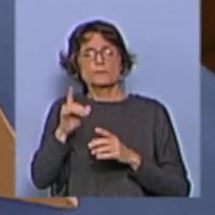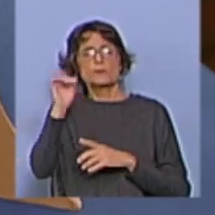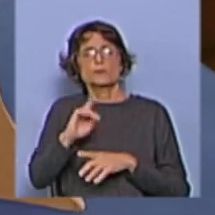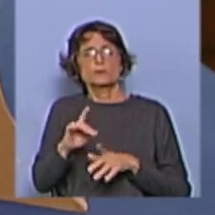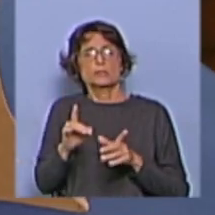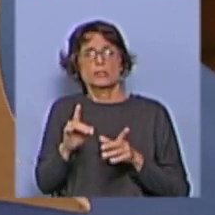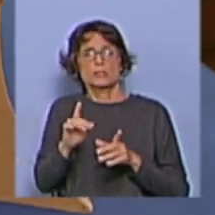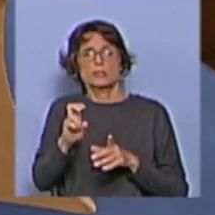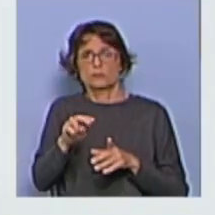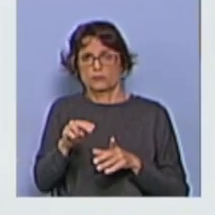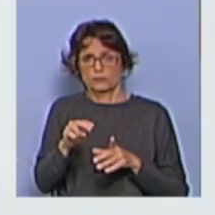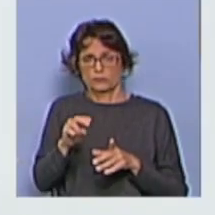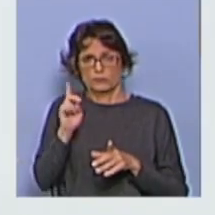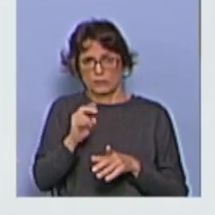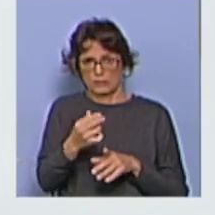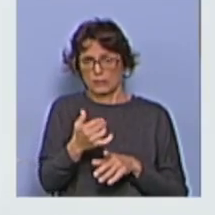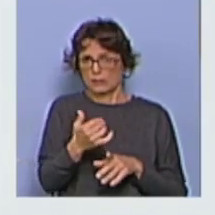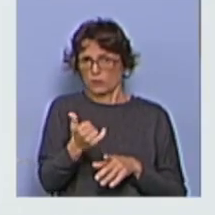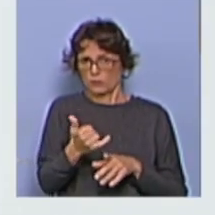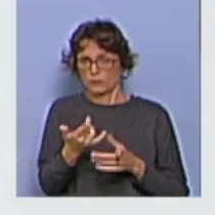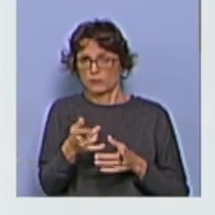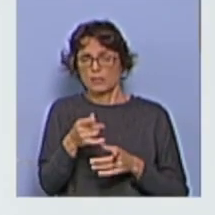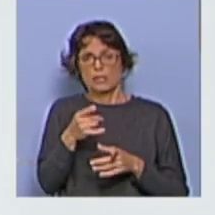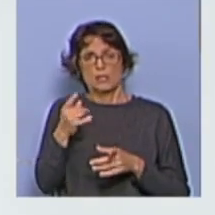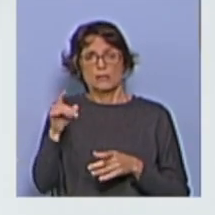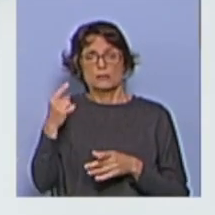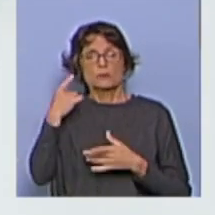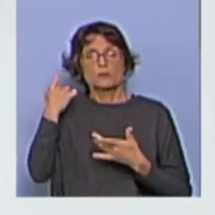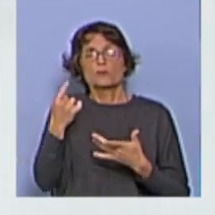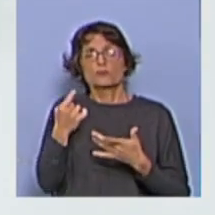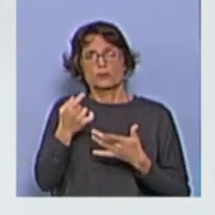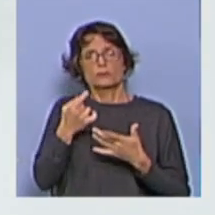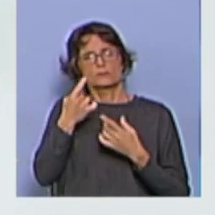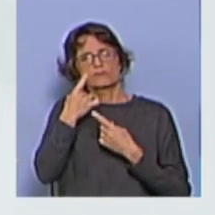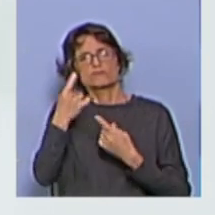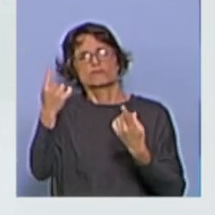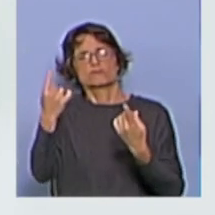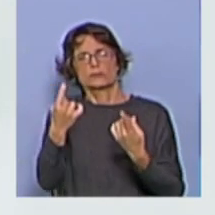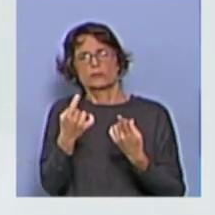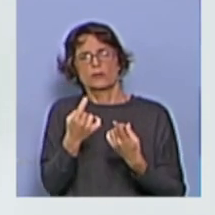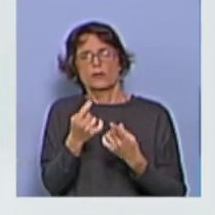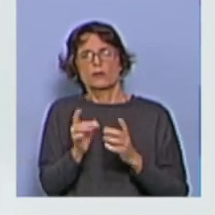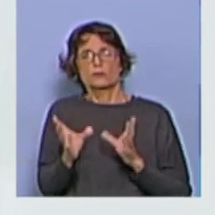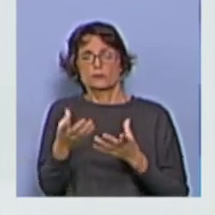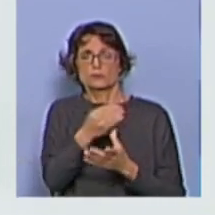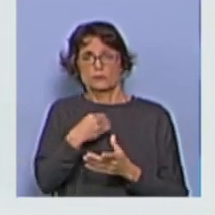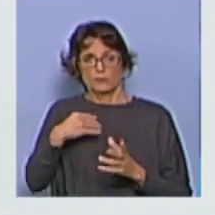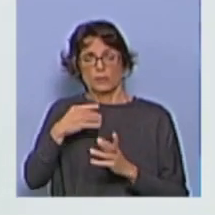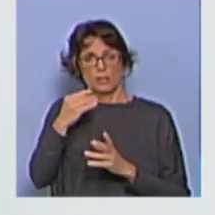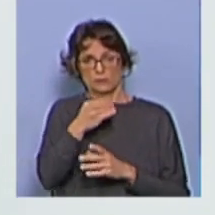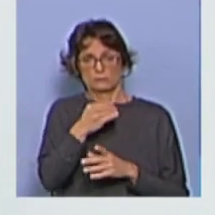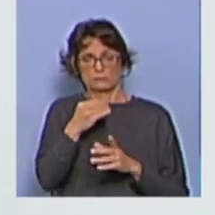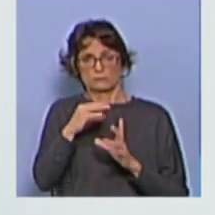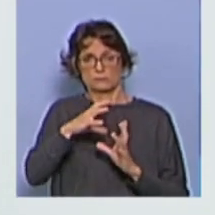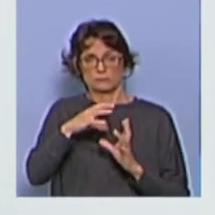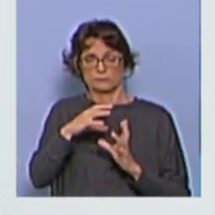da Organização Mundial de Saúde que houve realmente grandes problemas de transmissão de conhecimento,